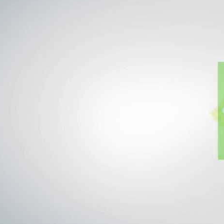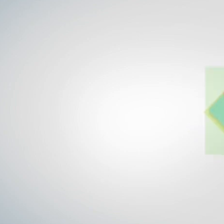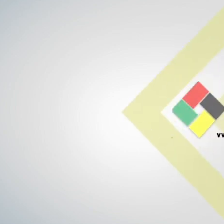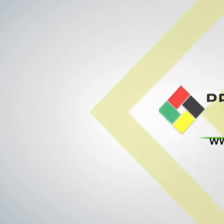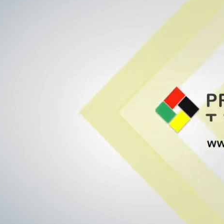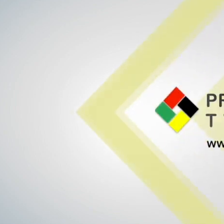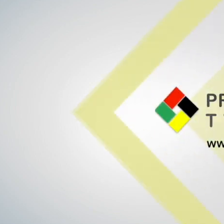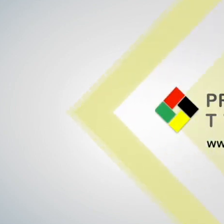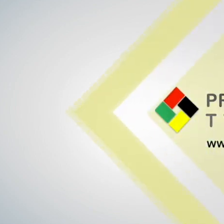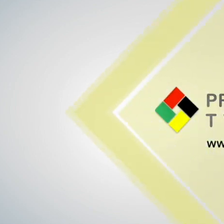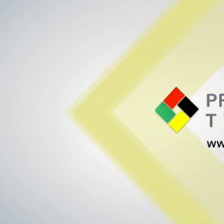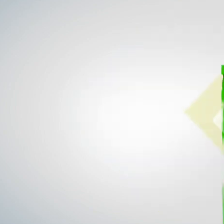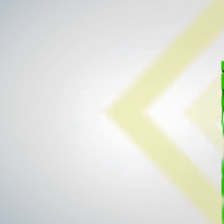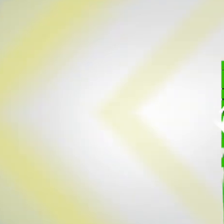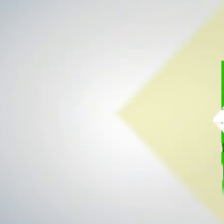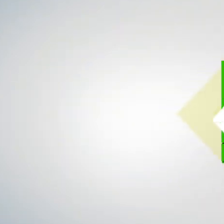Música